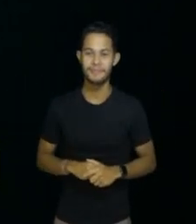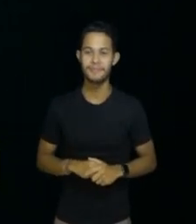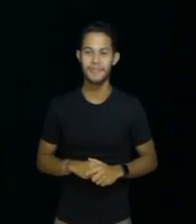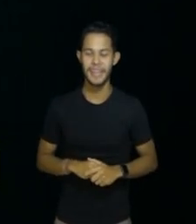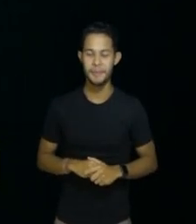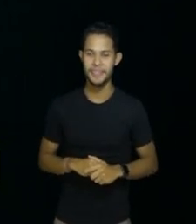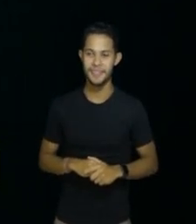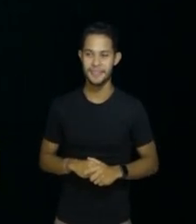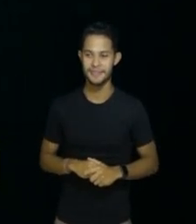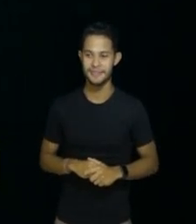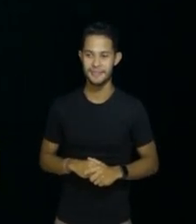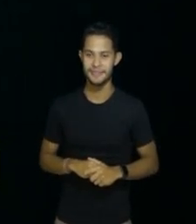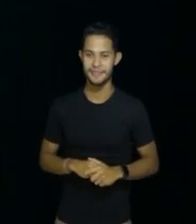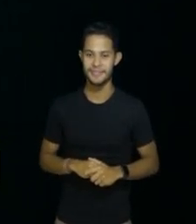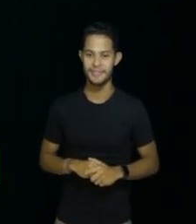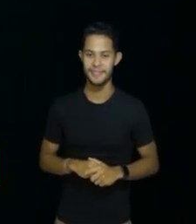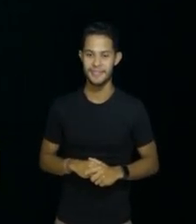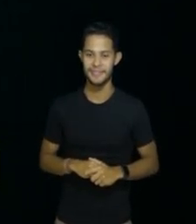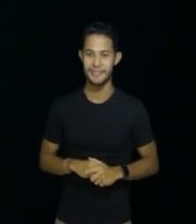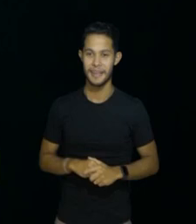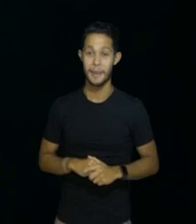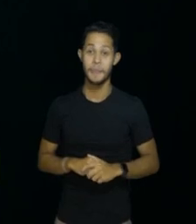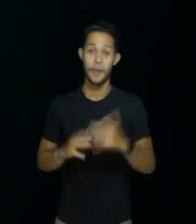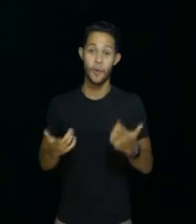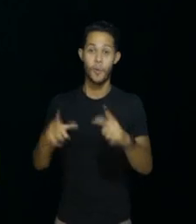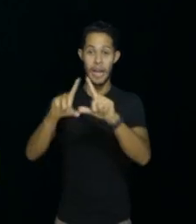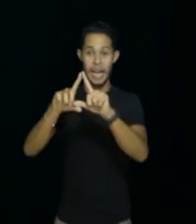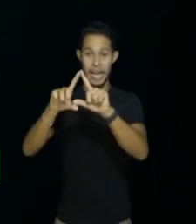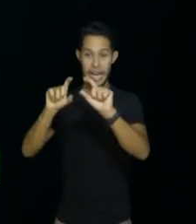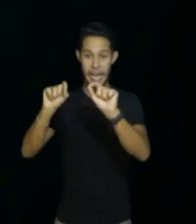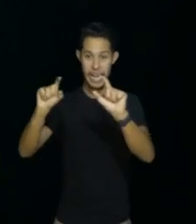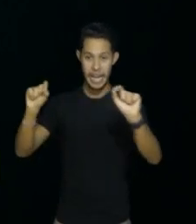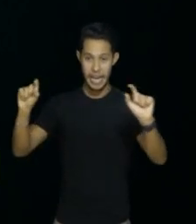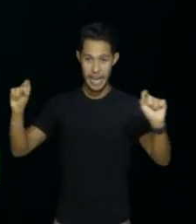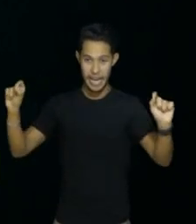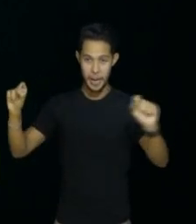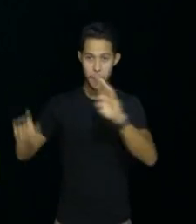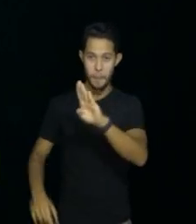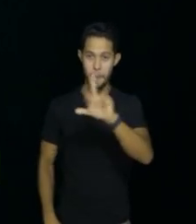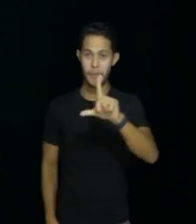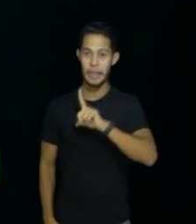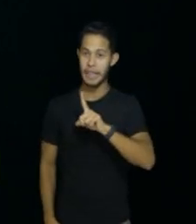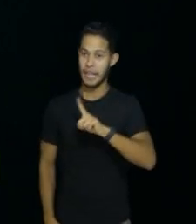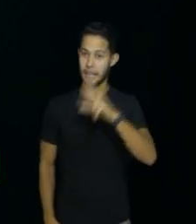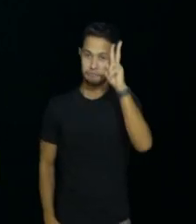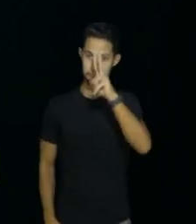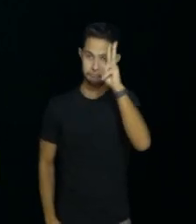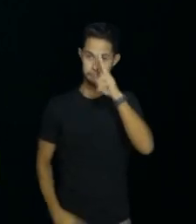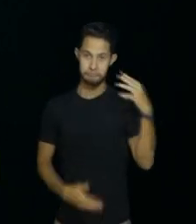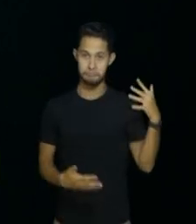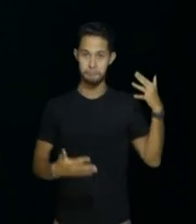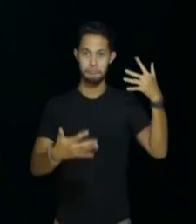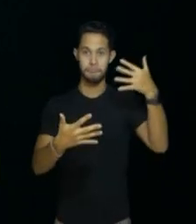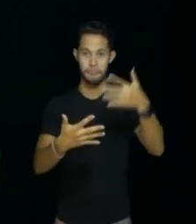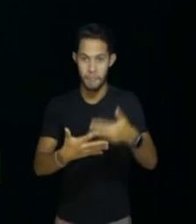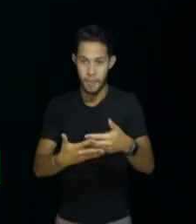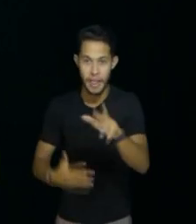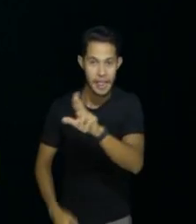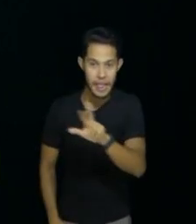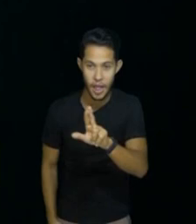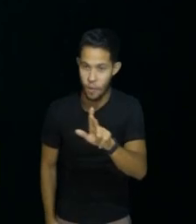eu falei, eu não preciso escrever nada, porque a linguiça Blumenau ela tem a sua história. E essa história não é minha, eu venho simplesmente trazer essa